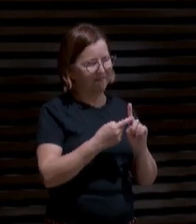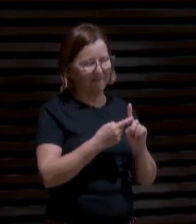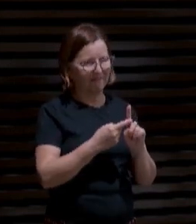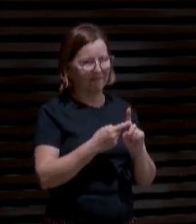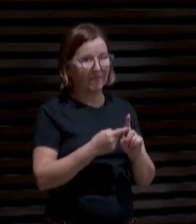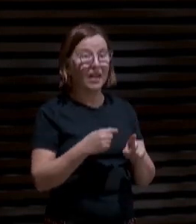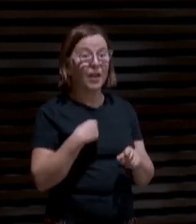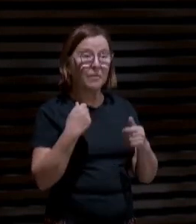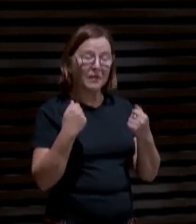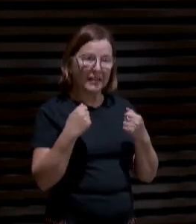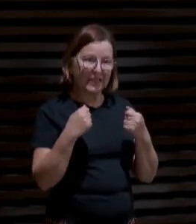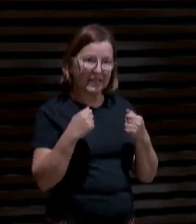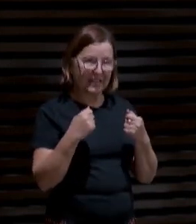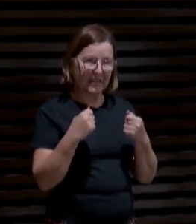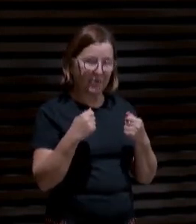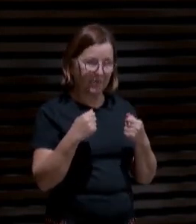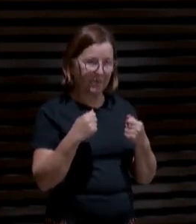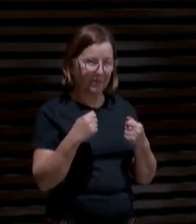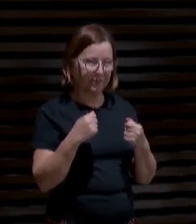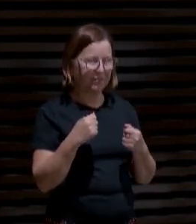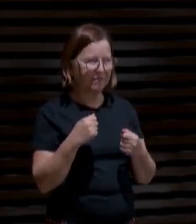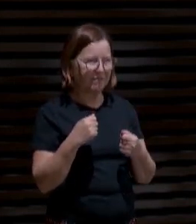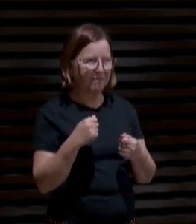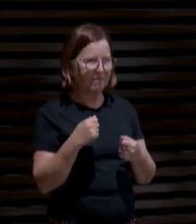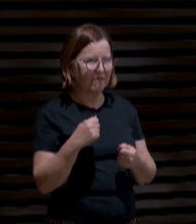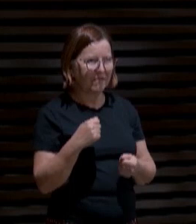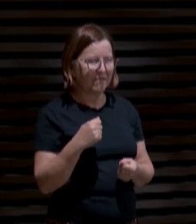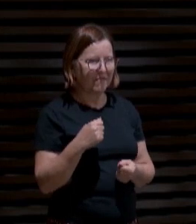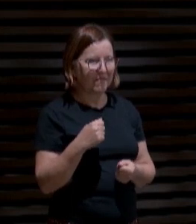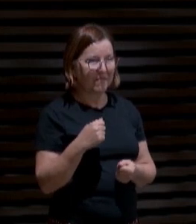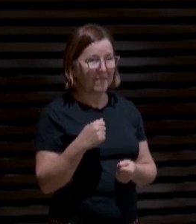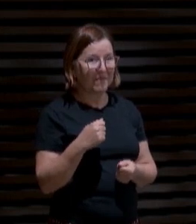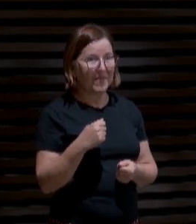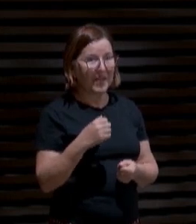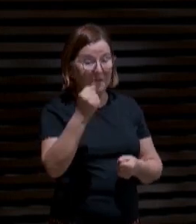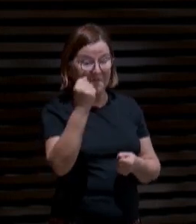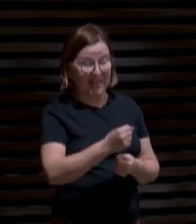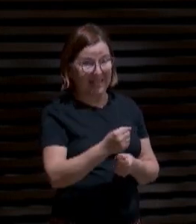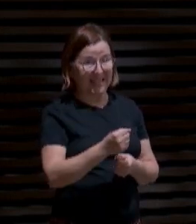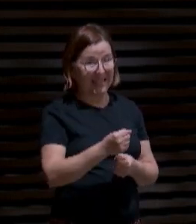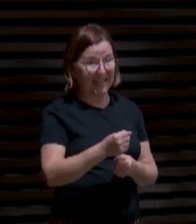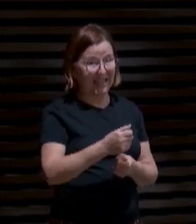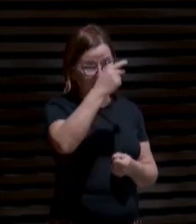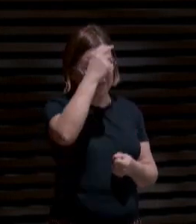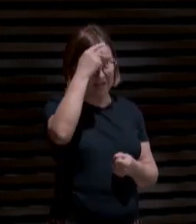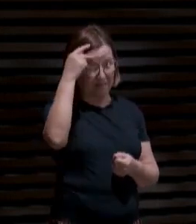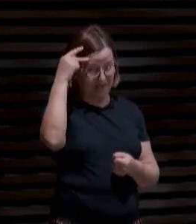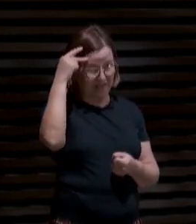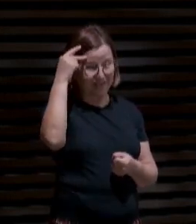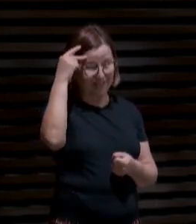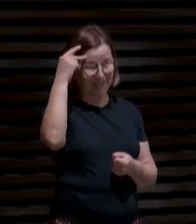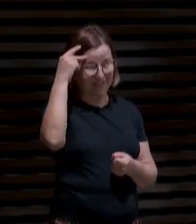Eu preciso matar gente grande na cruz com Cristo, para que essa gente